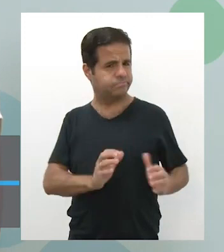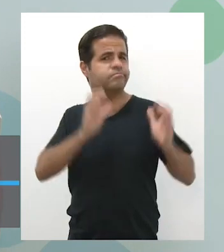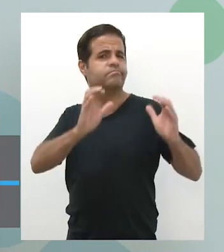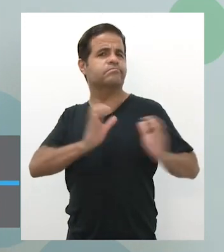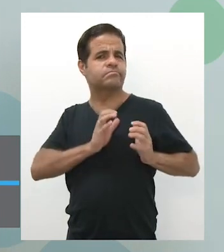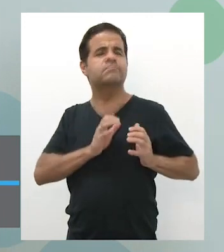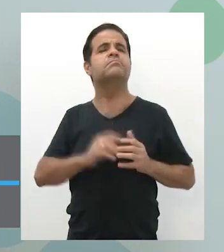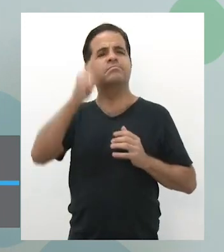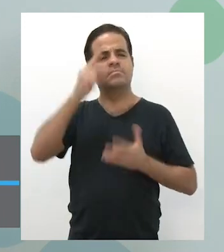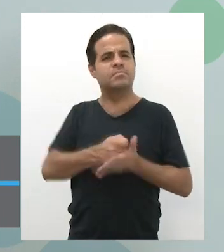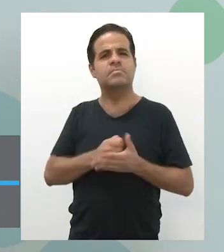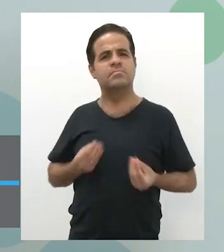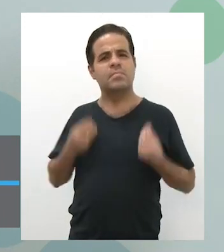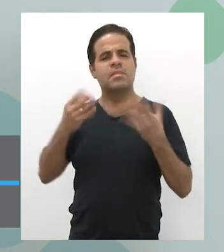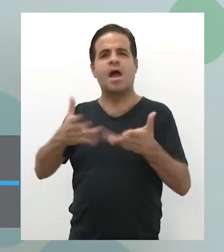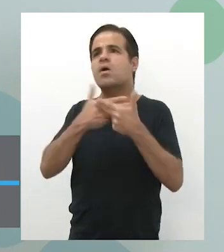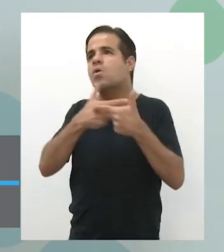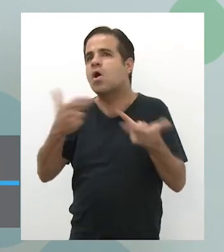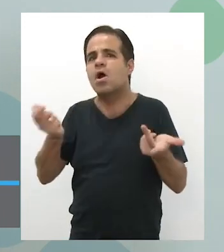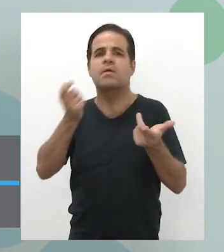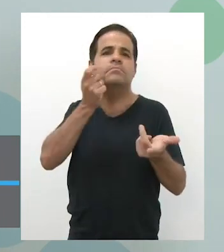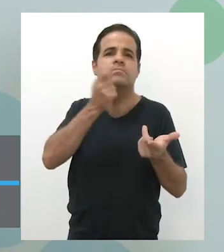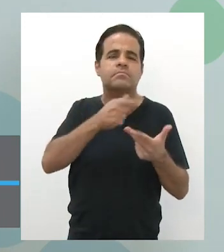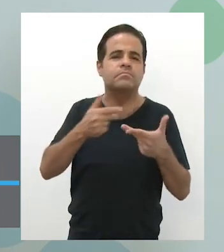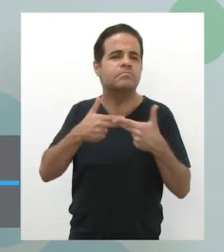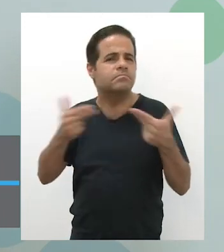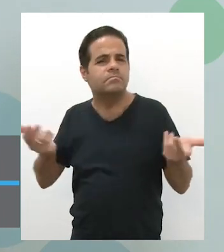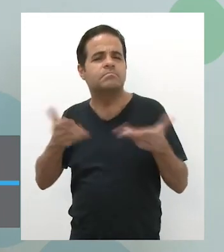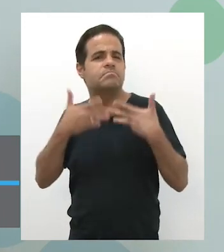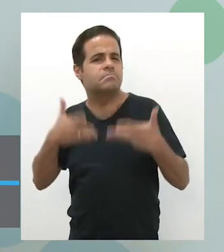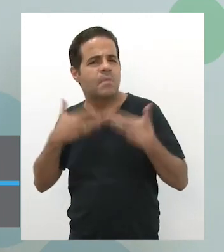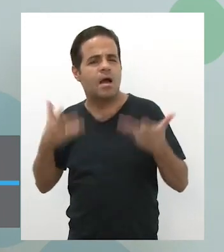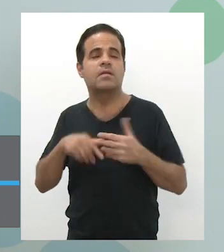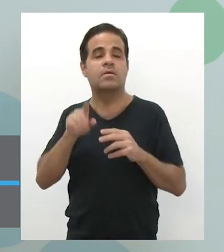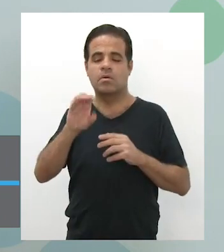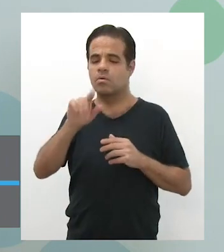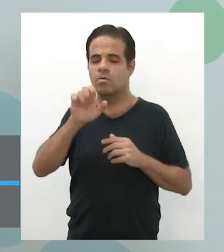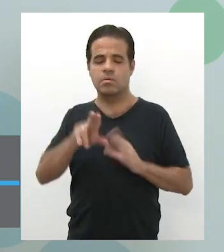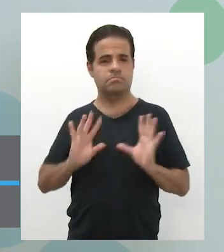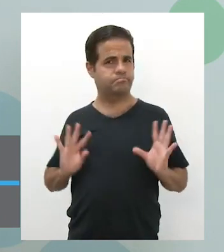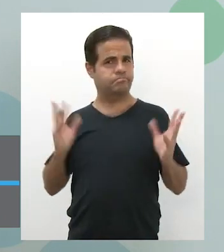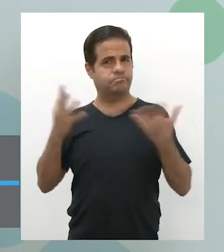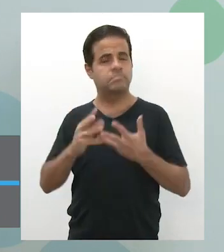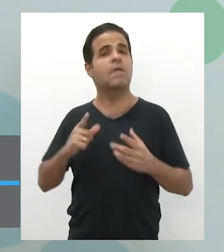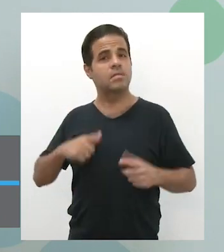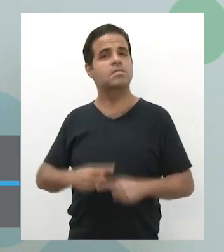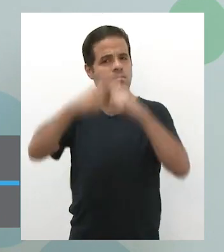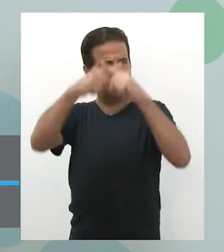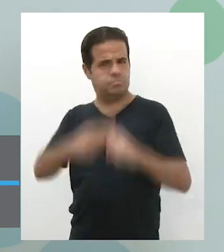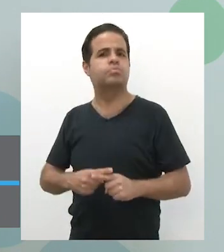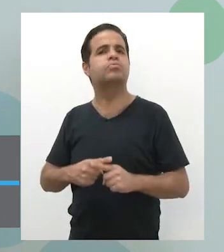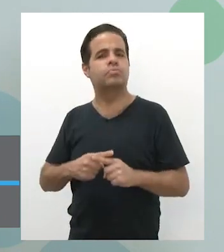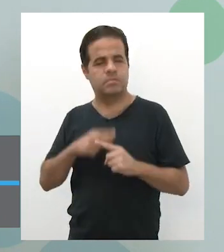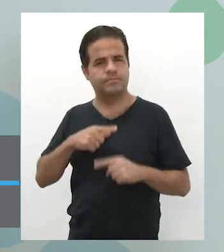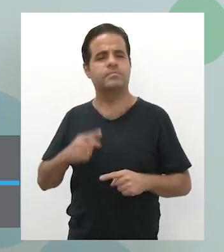em colocar entretenimentos para os plebeus. Então, ali no Coliseu aconteciam aí esses entretenimentos, está